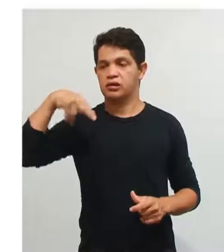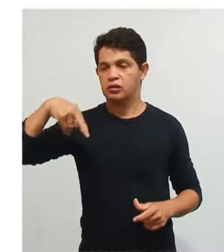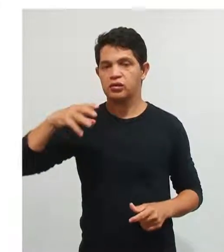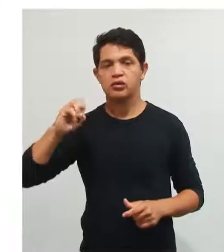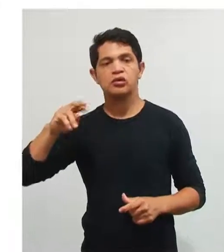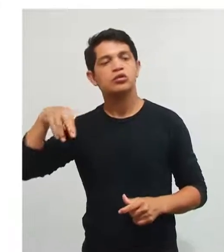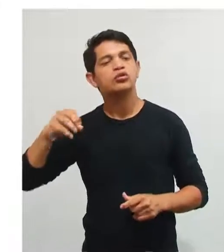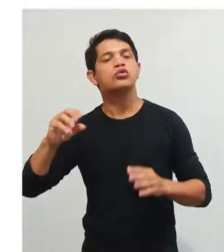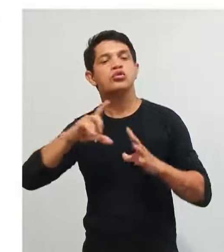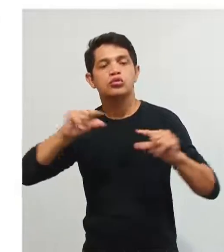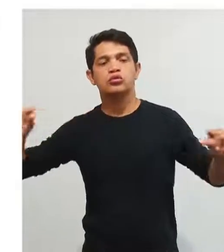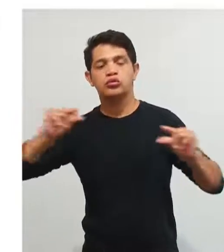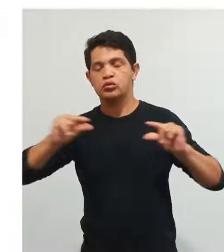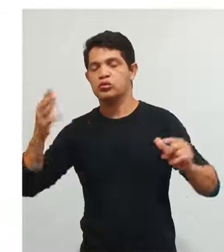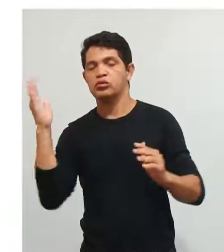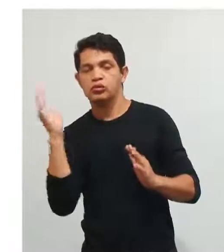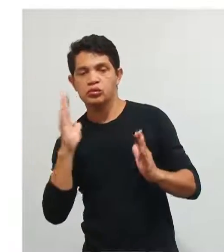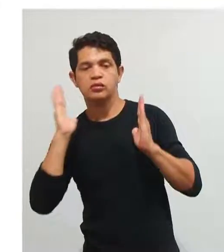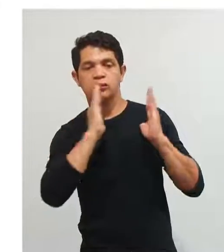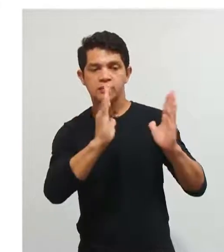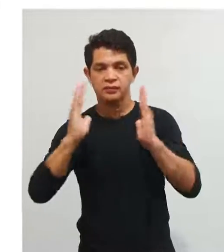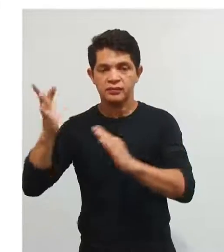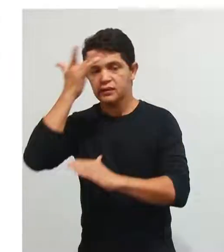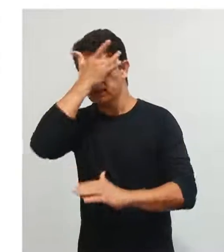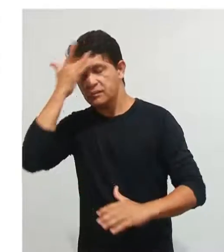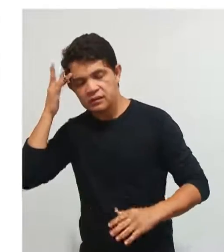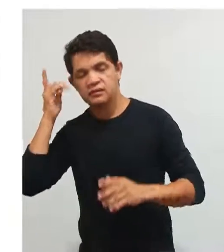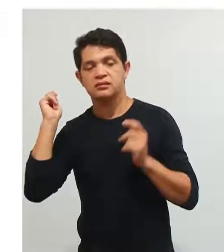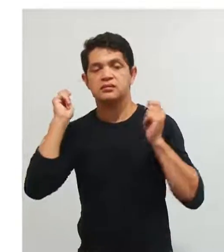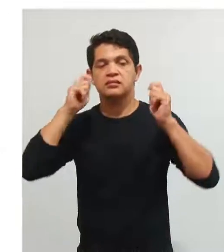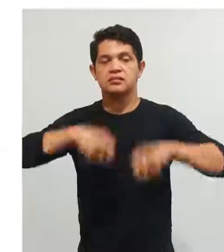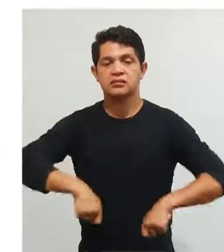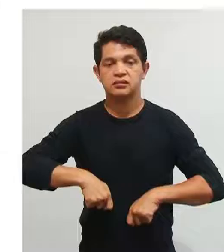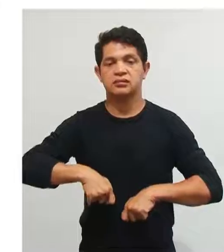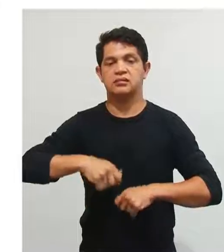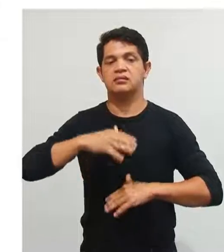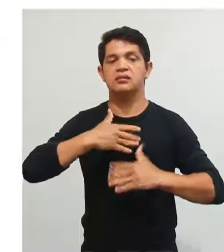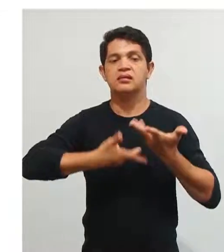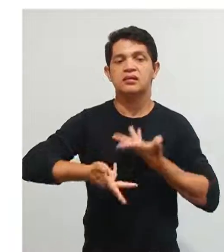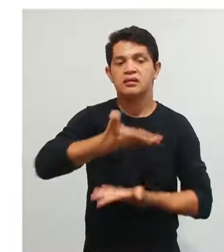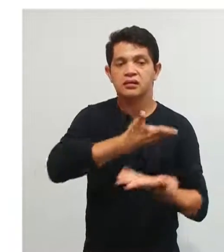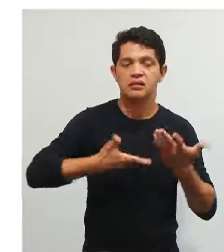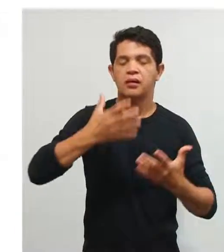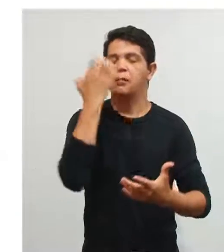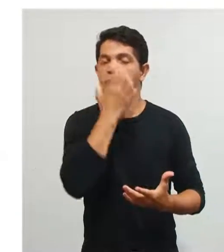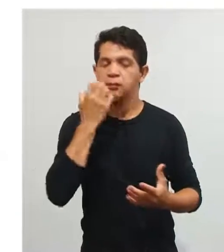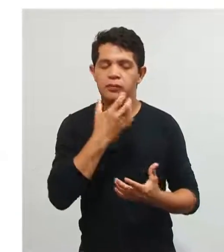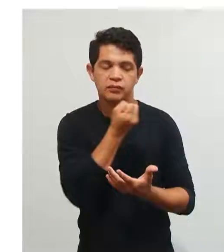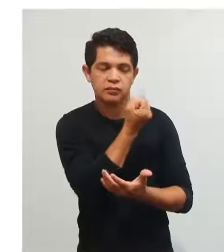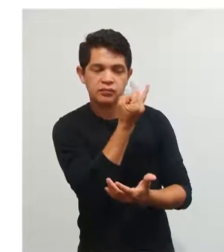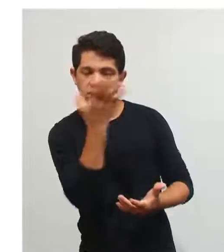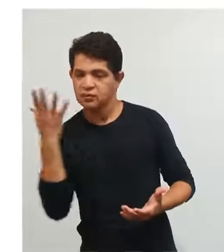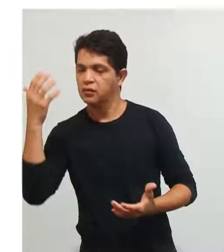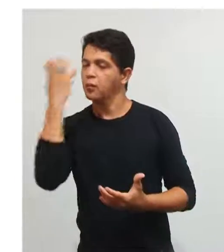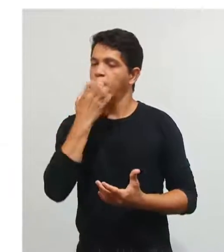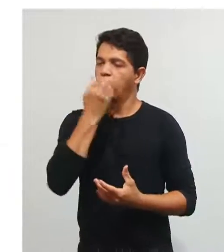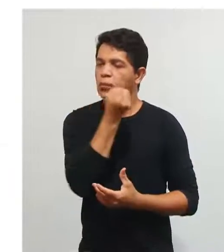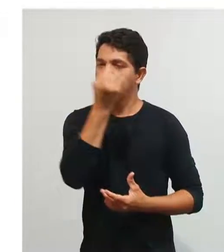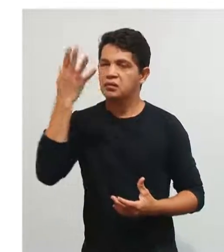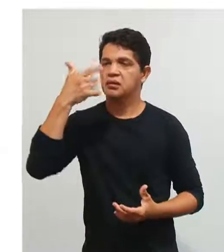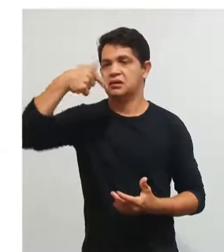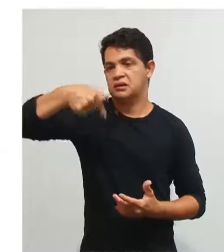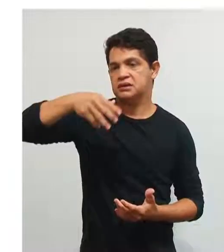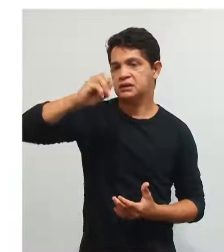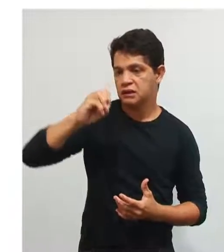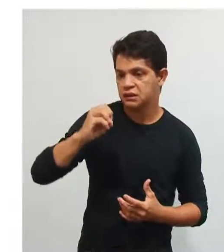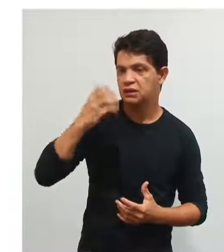dos chorões. Compôs mais ou menos 70 músicas. A mais especial, a